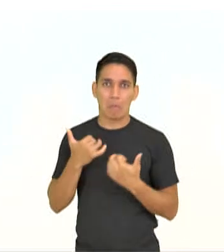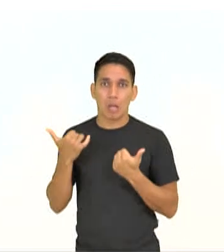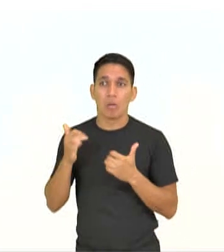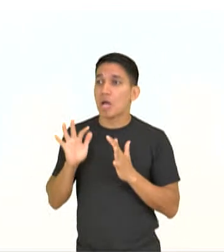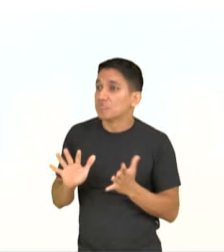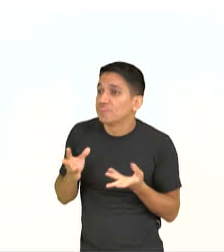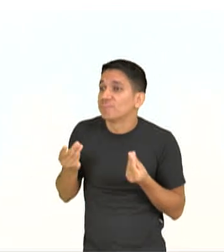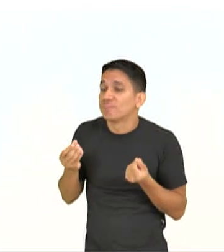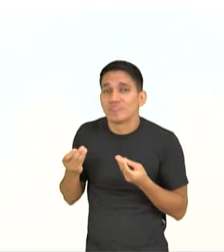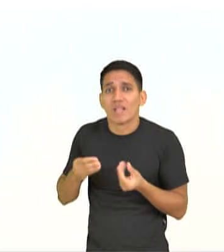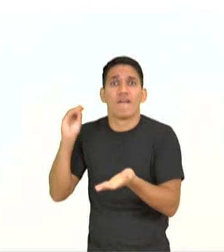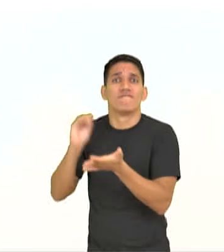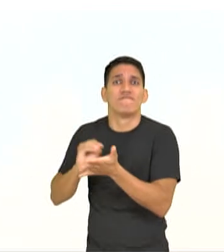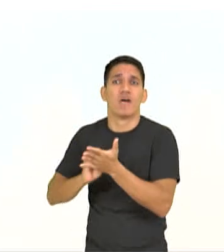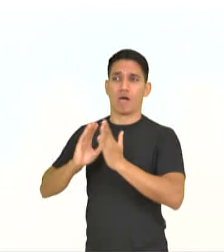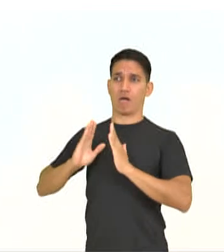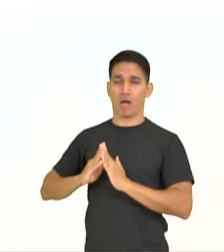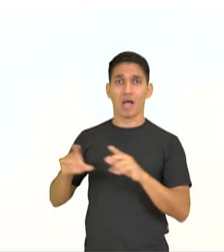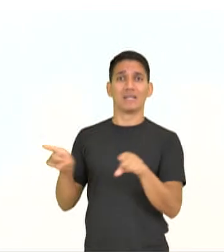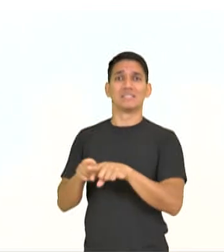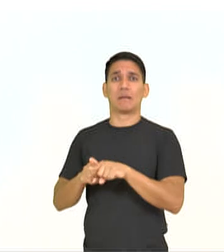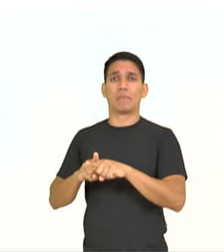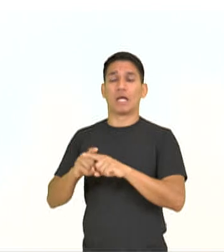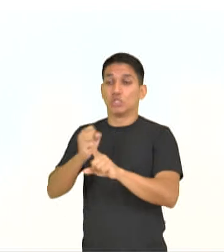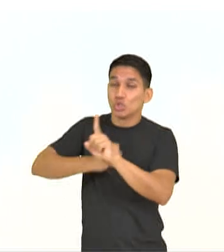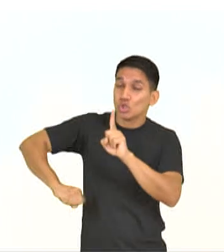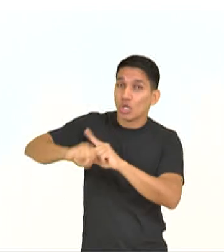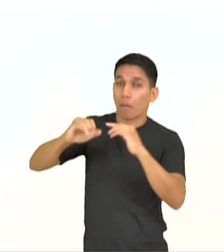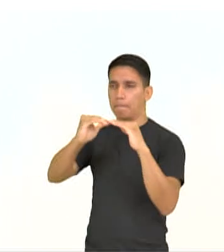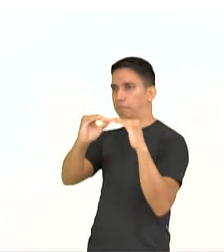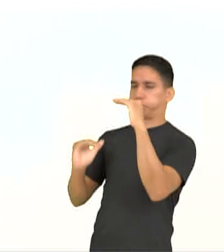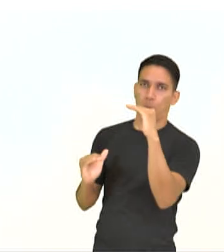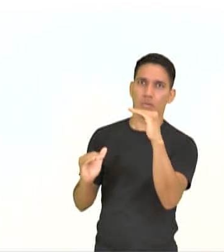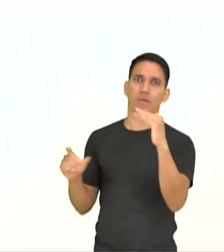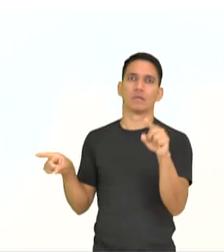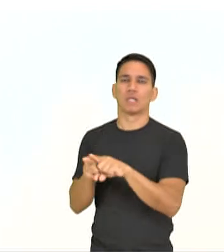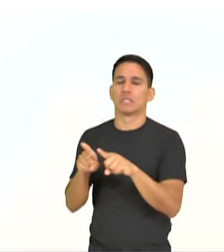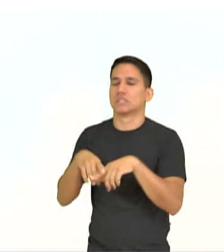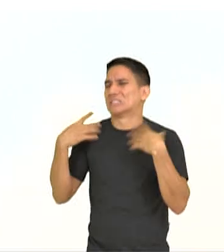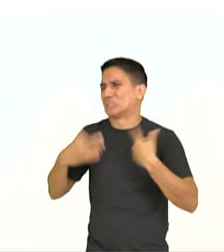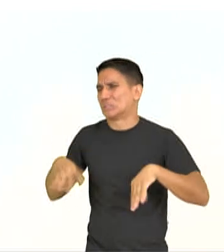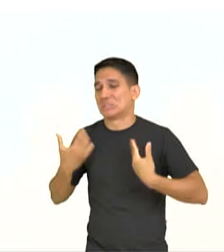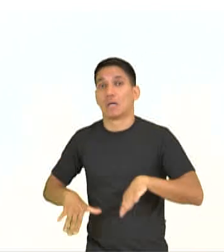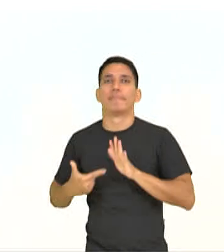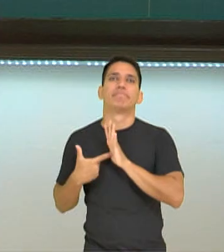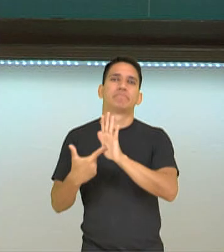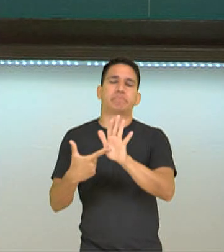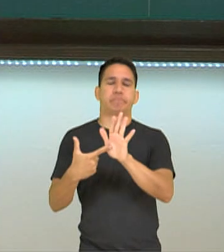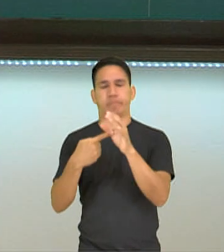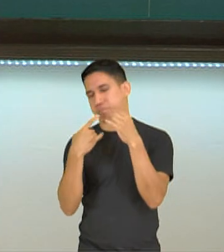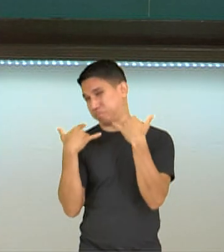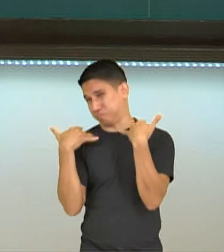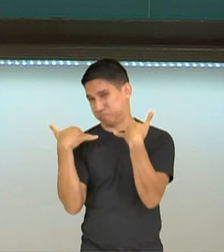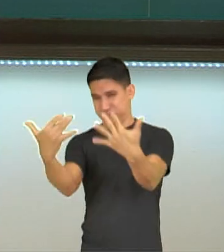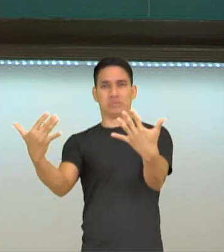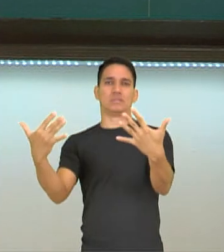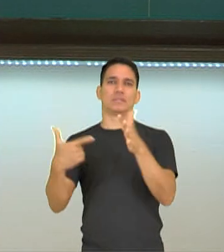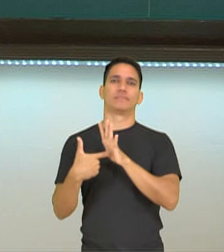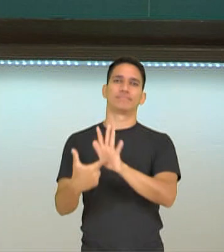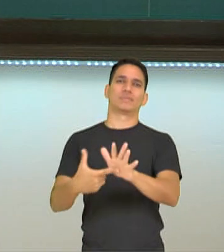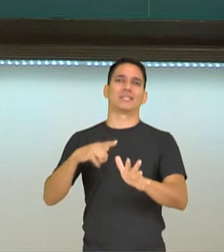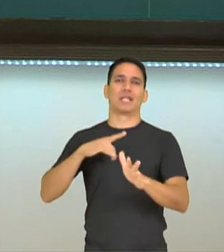emprego, a desigualdade social e as diferenças sociais acabam ficando bastante expostas, principalmente a